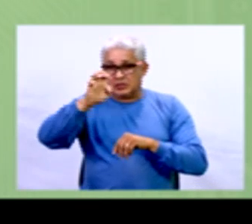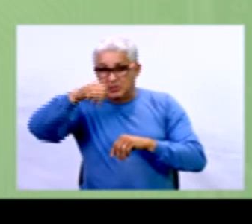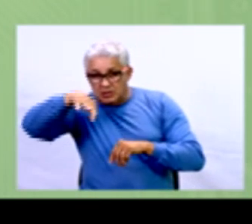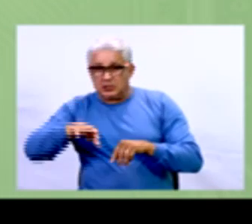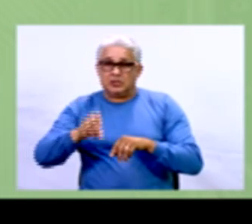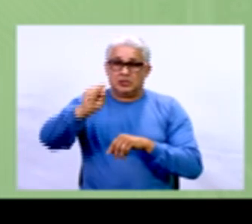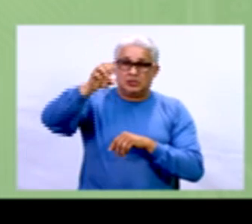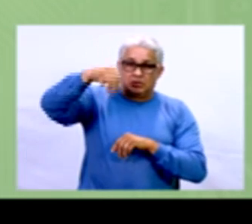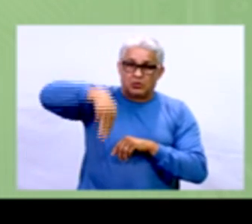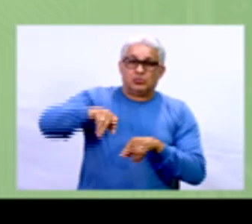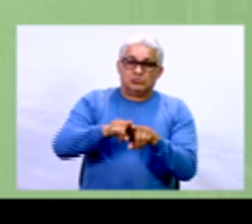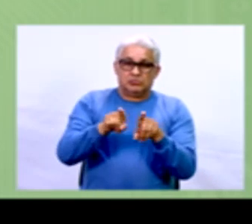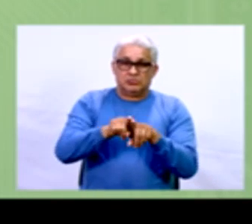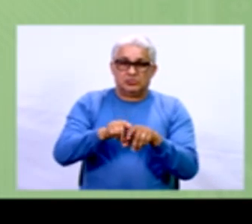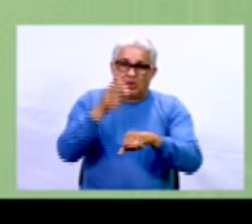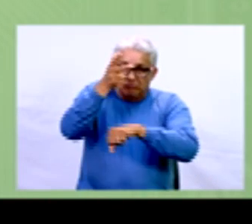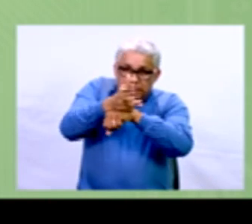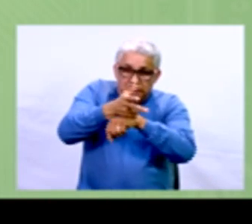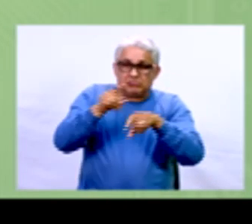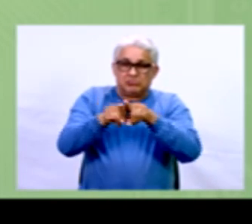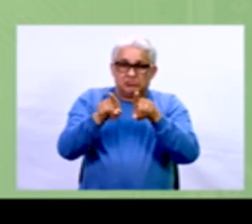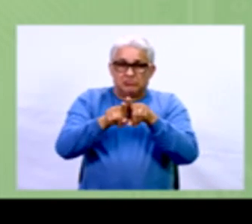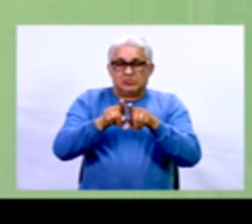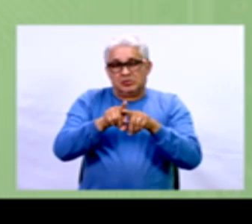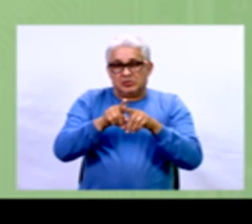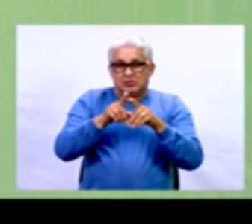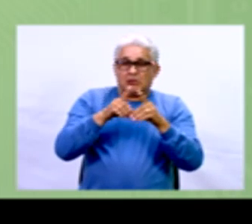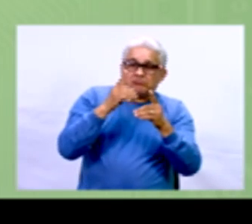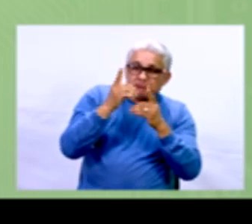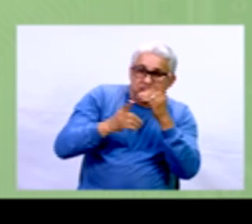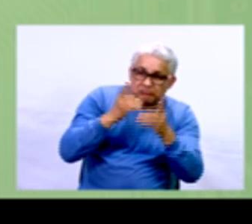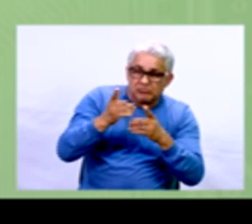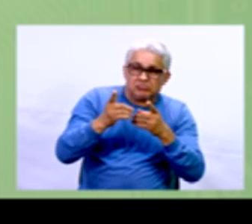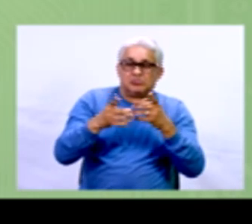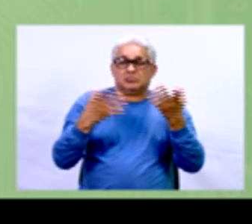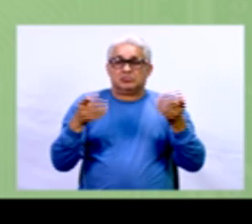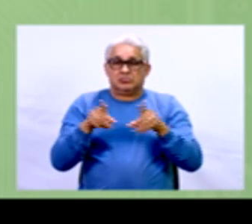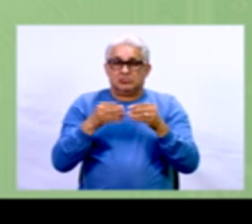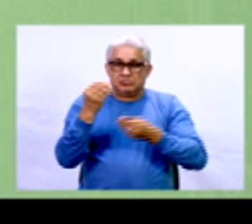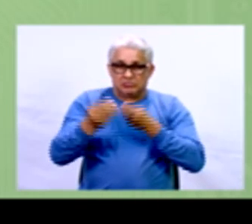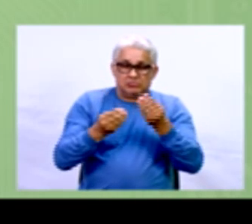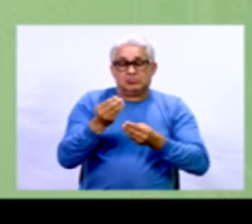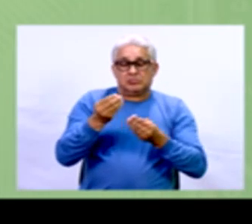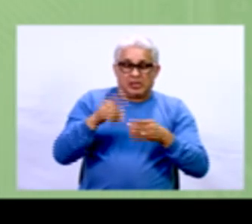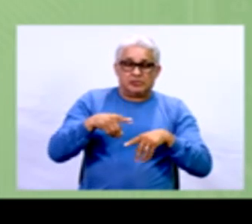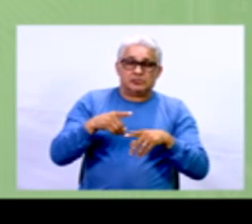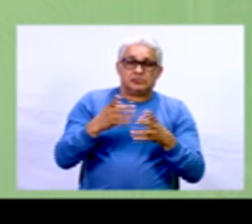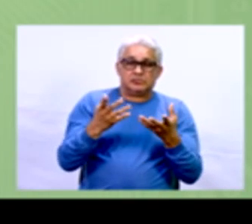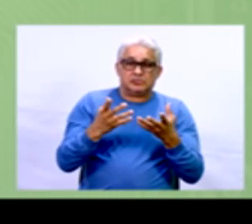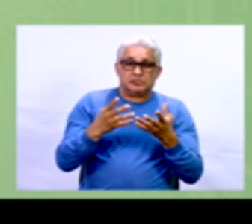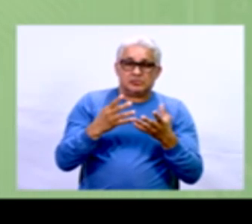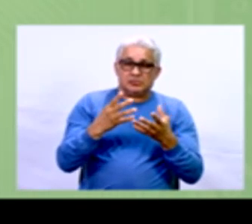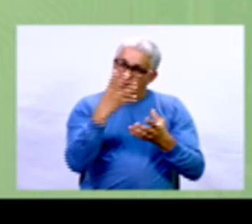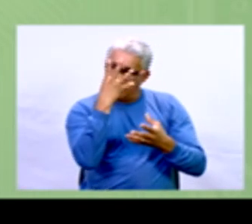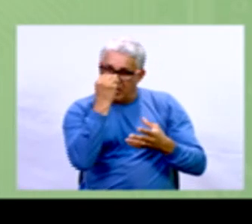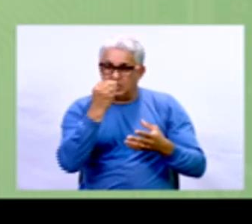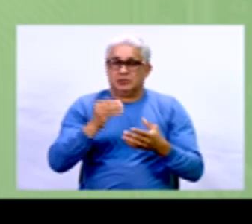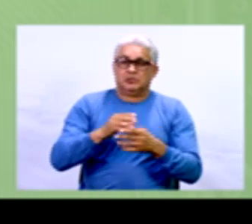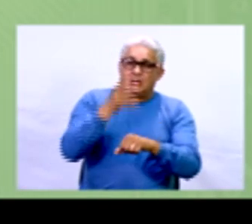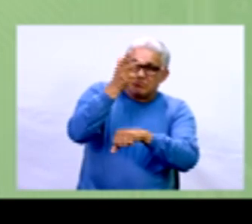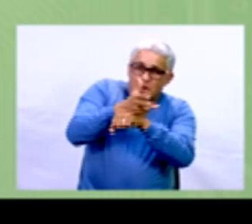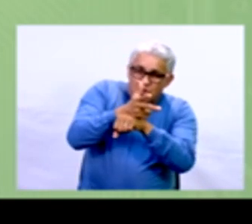som, tratamento de vídeo, fazer uma animação. Tudo isso são recursos multimídia. Então, nós vamos ver alguns